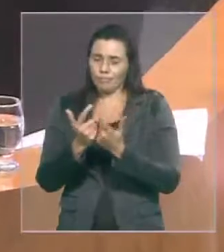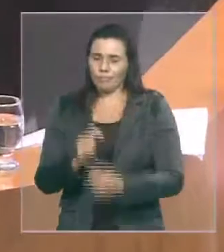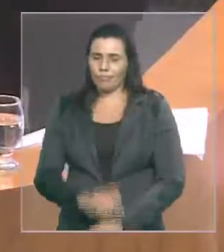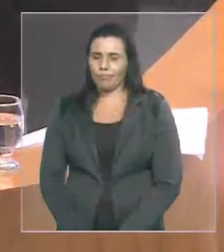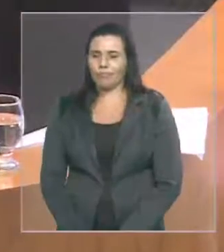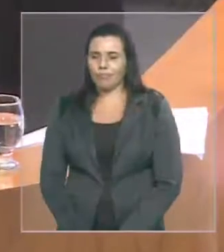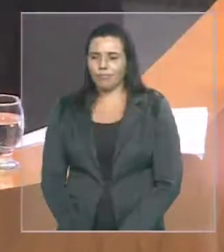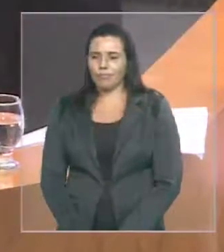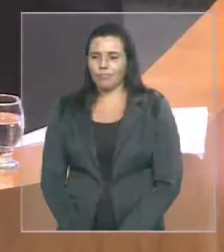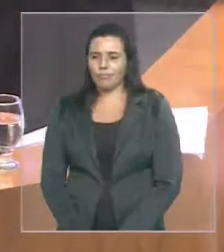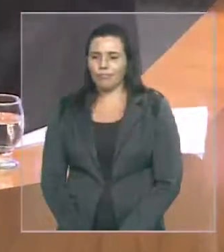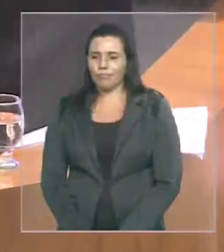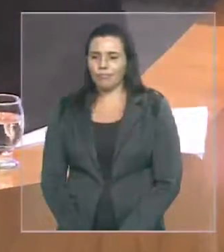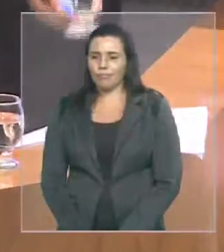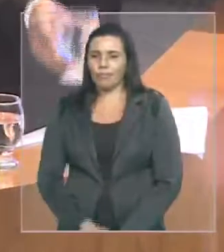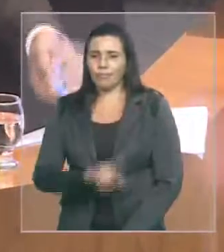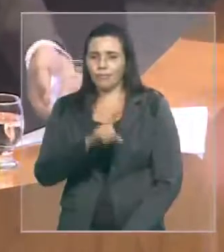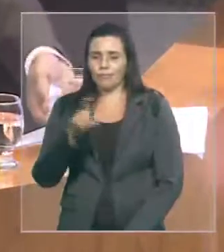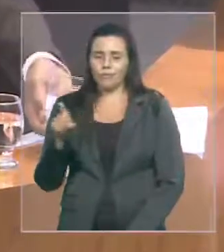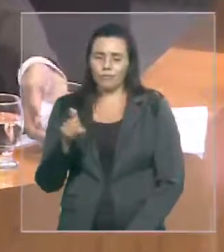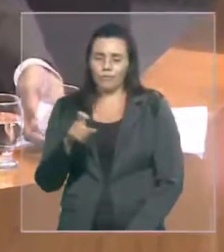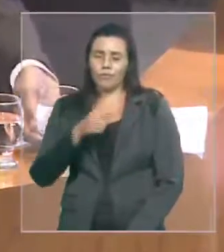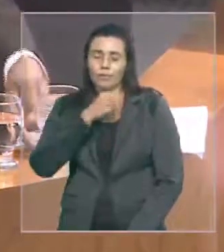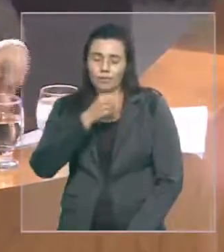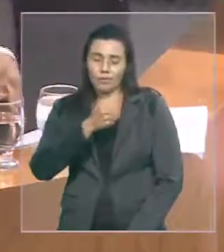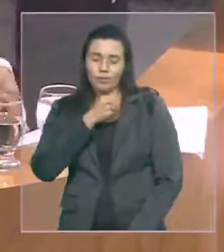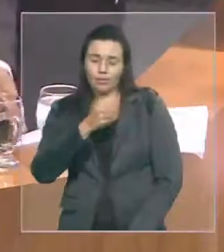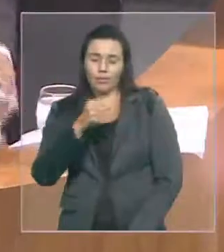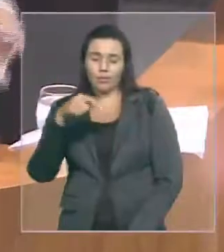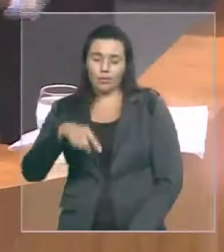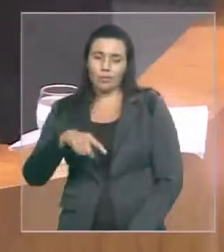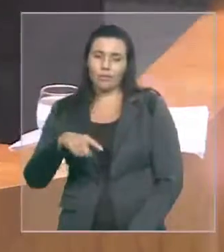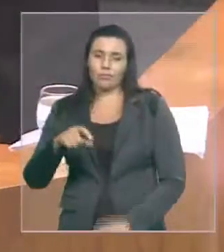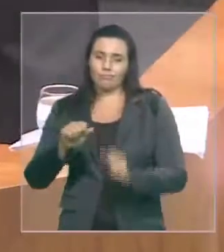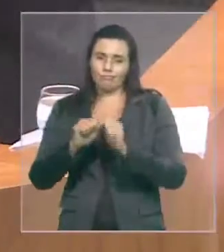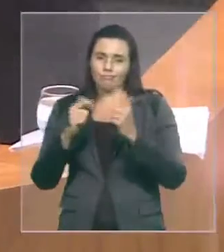senhoras e senhores do comitê de imprensa desta casa,